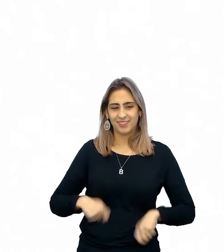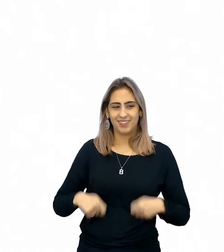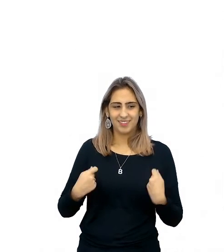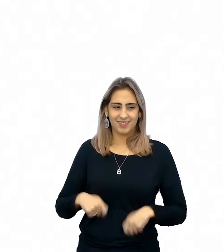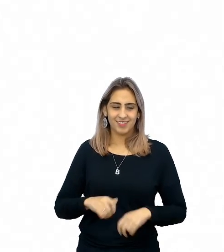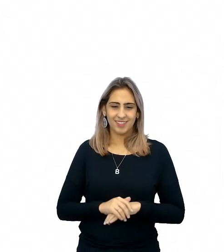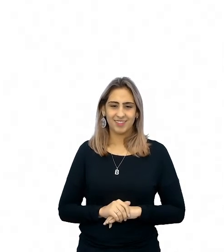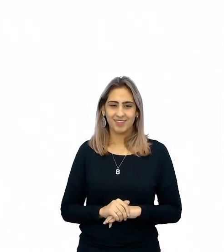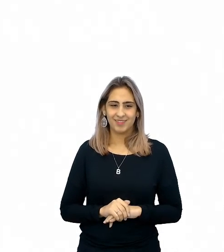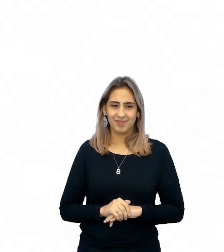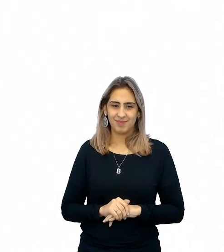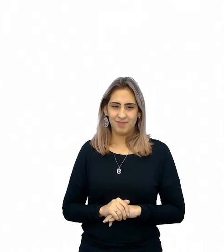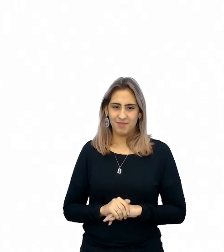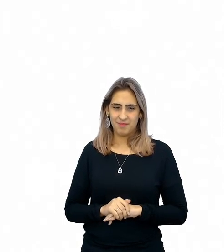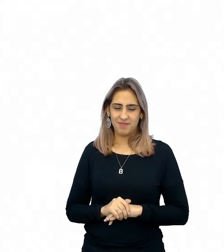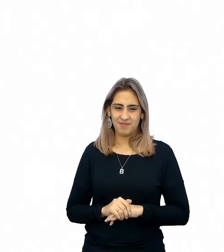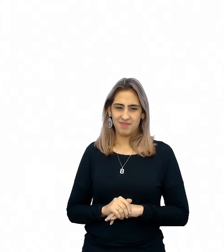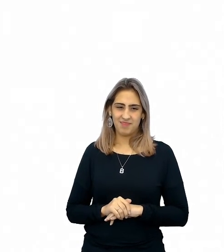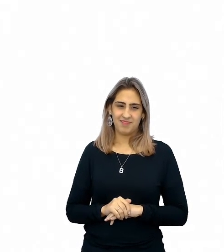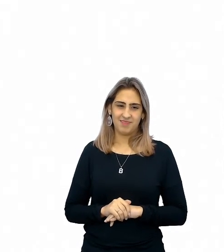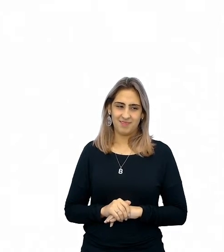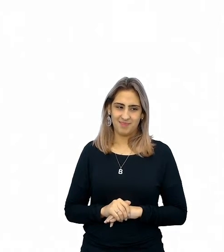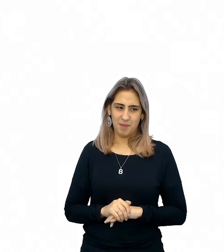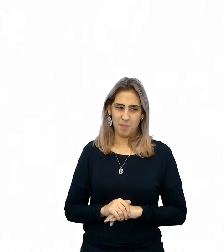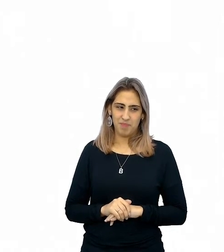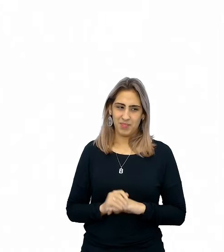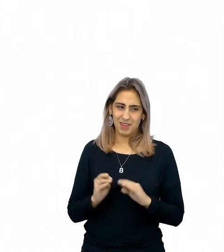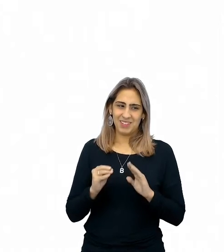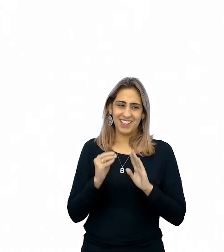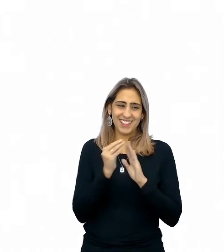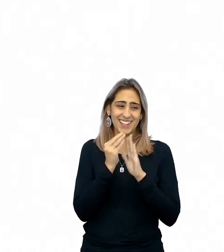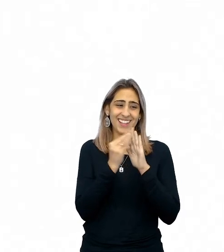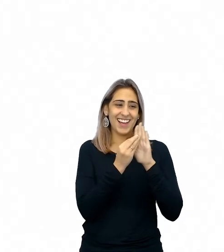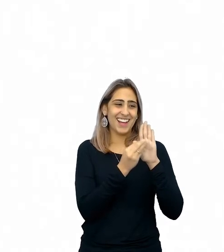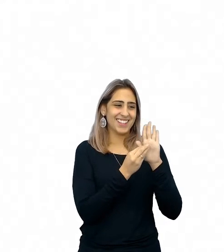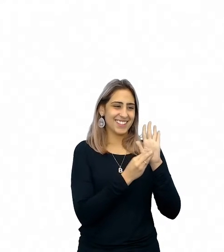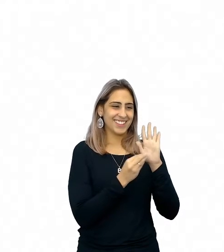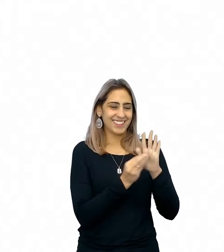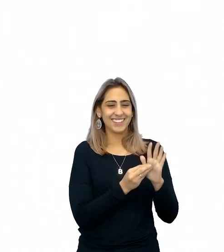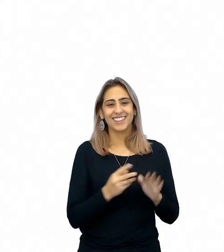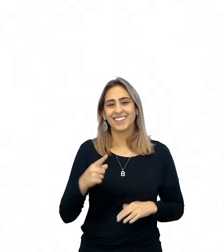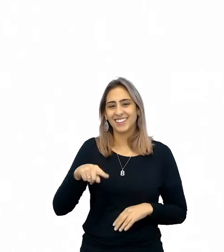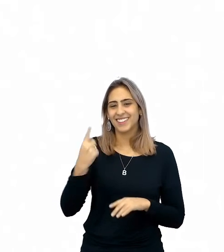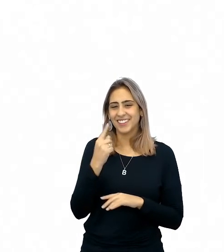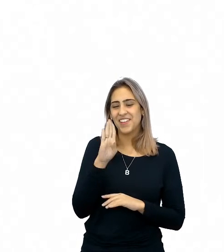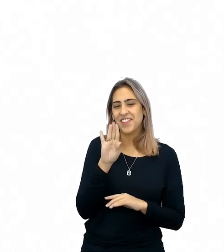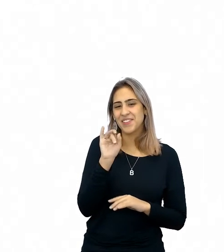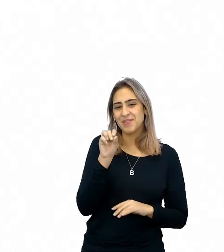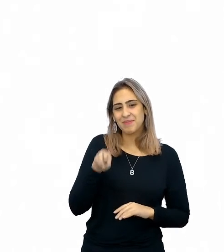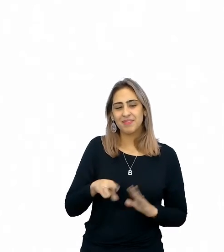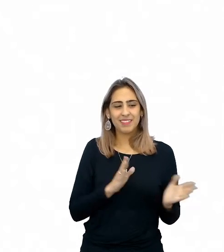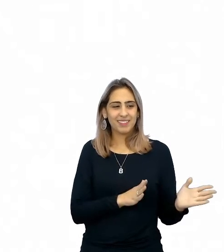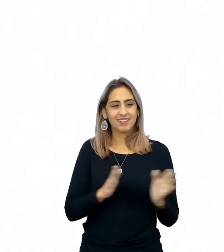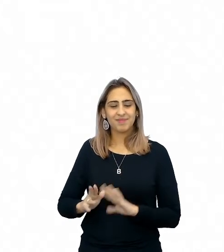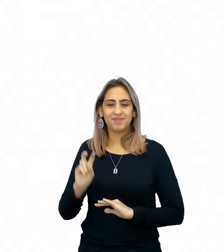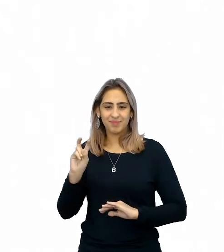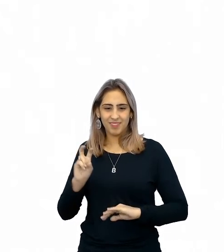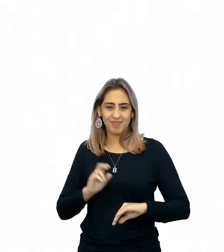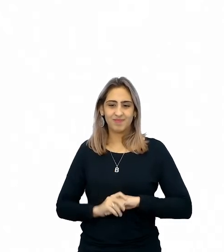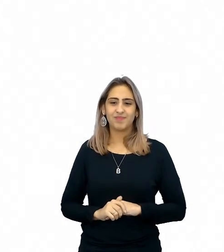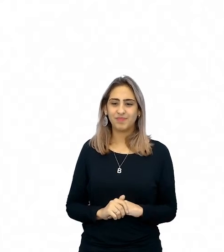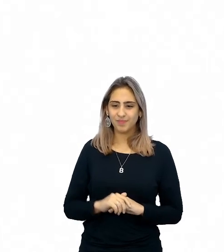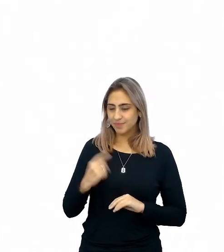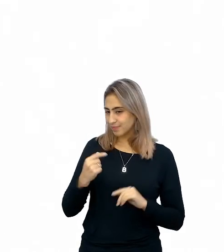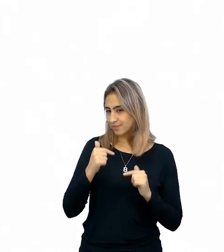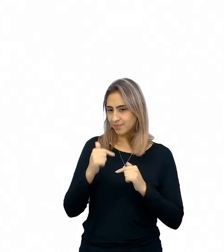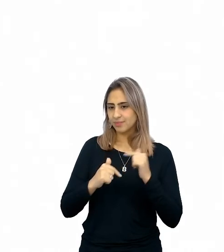de 72 metros. A próxima atividade está no segundo bimestre, na sequência 5, e nós vamos